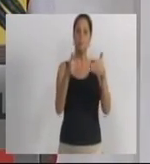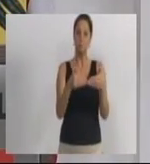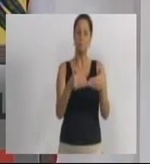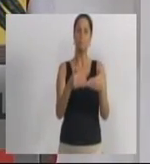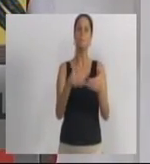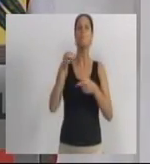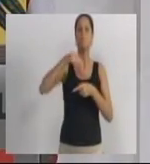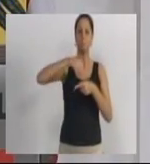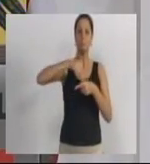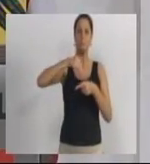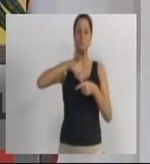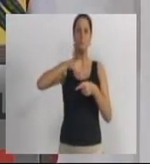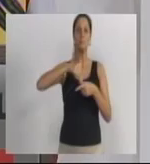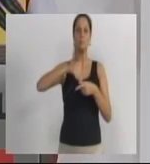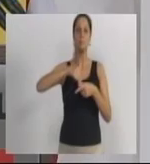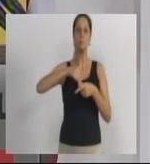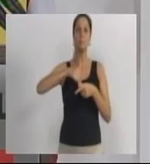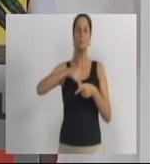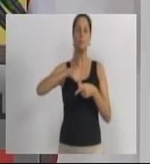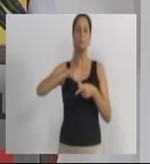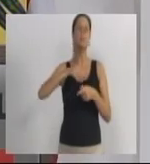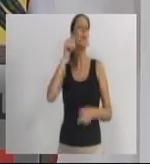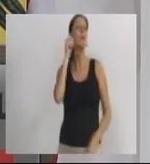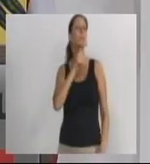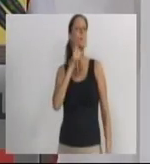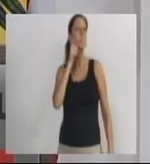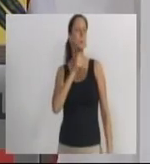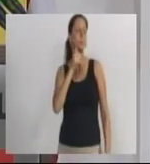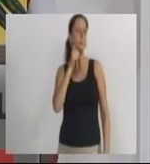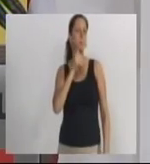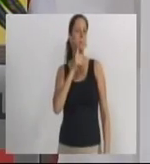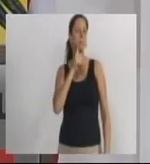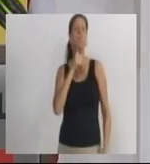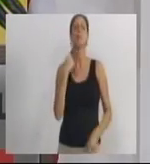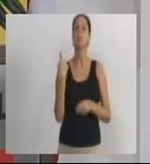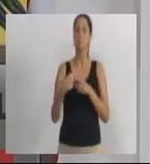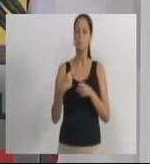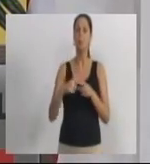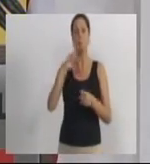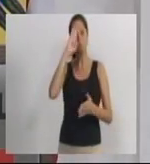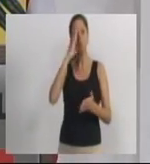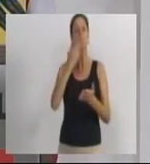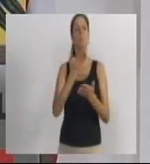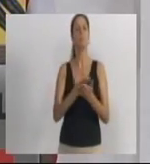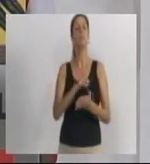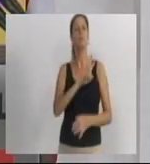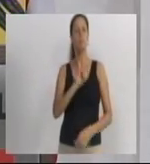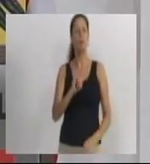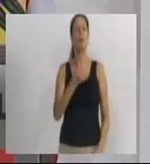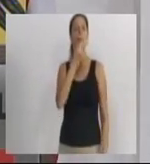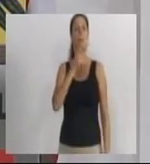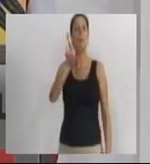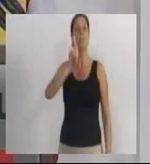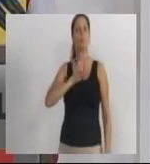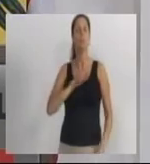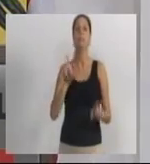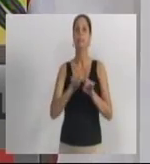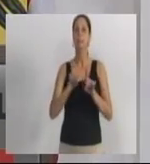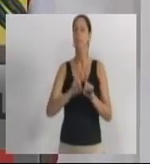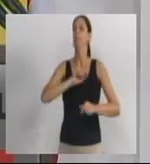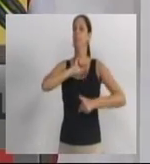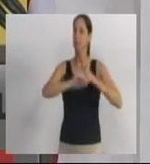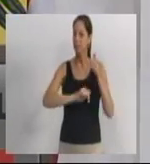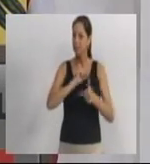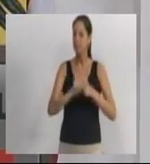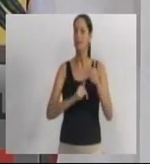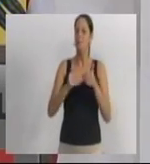Municipal da Mulher, que eu acho que tem muitos frutos e nós temos muito trabalho pela frente.